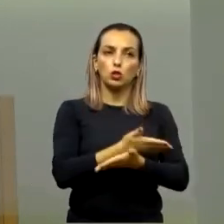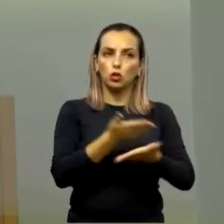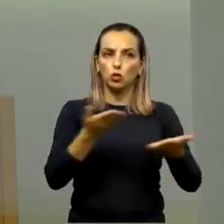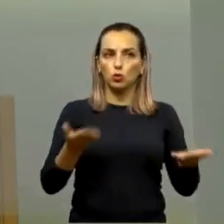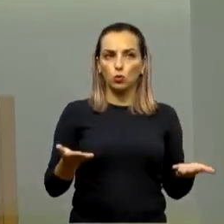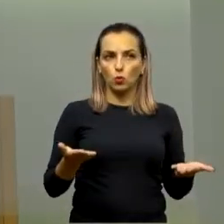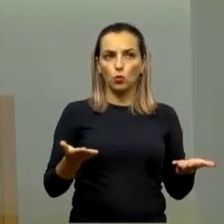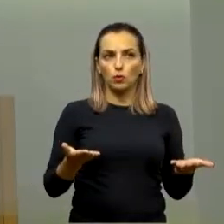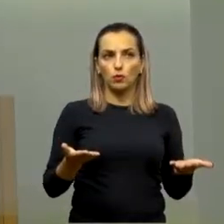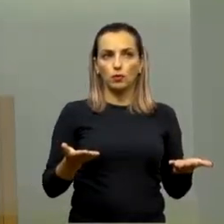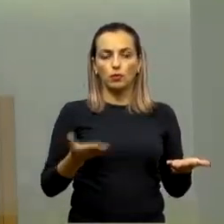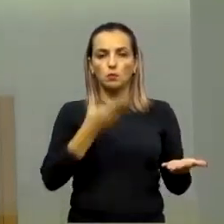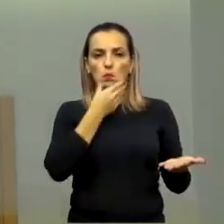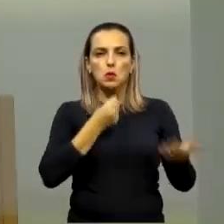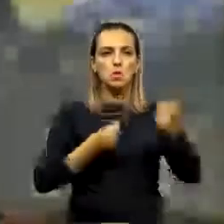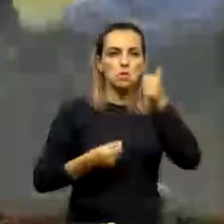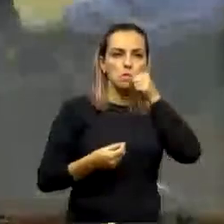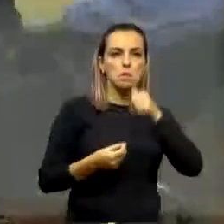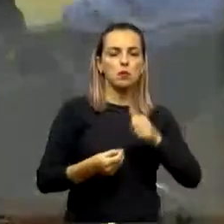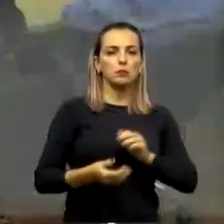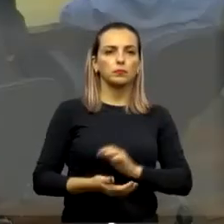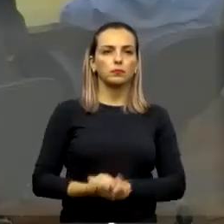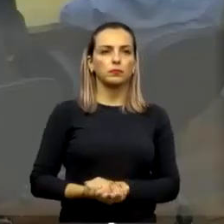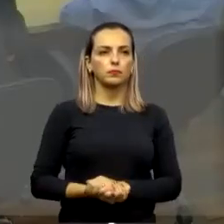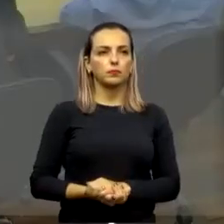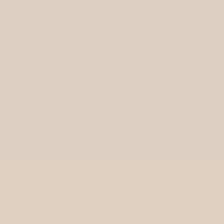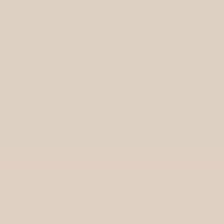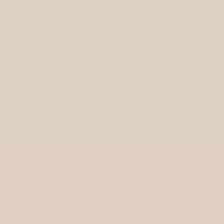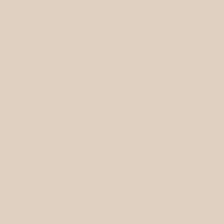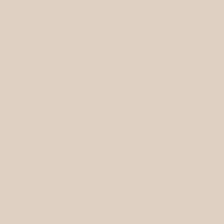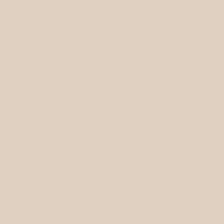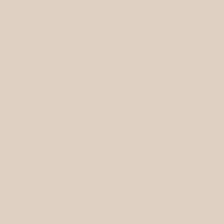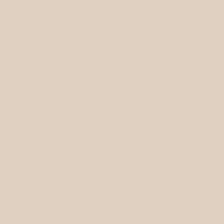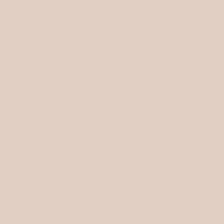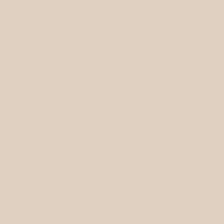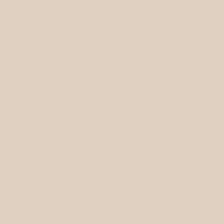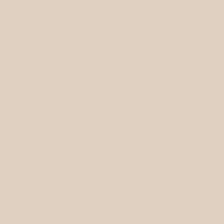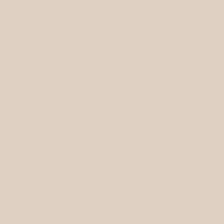todos EA todas E aí